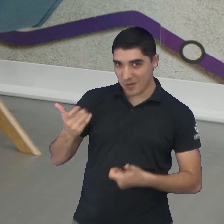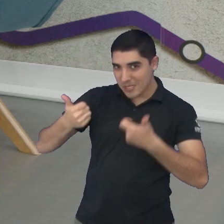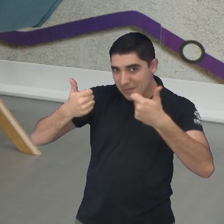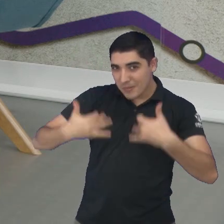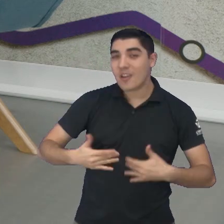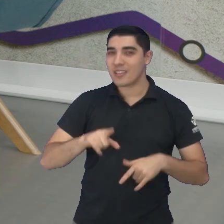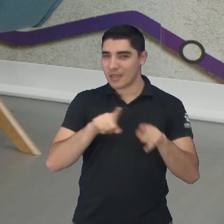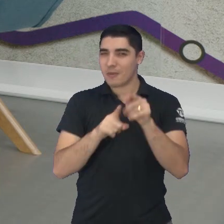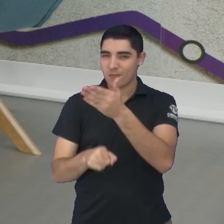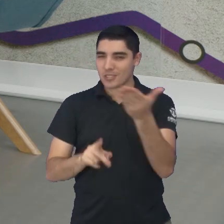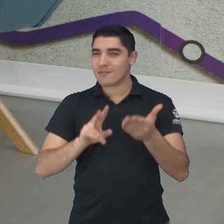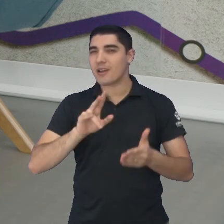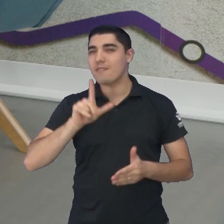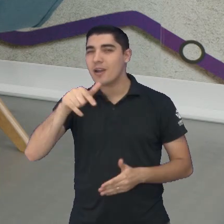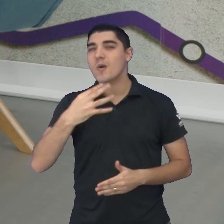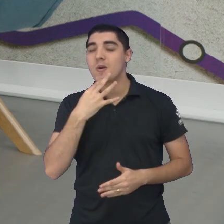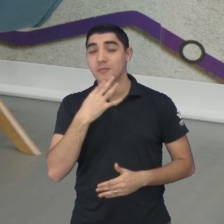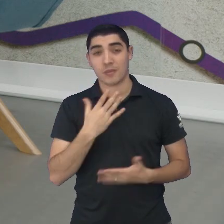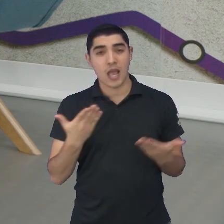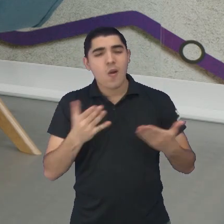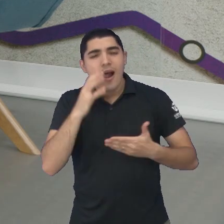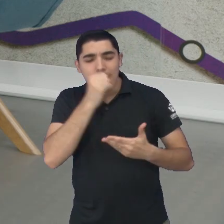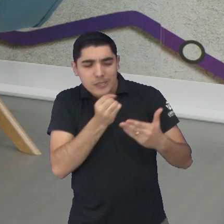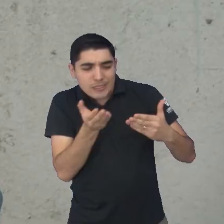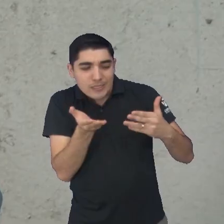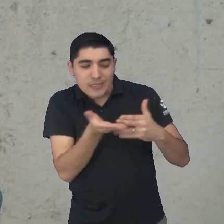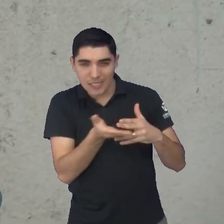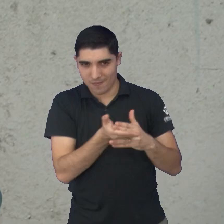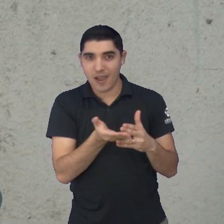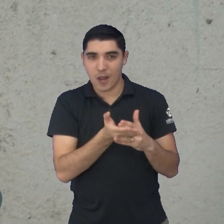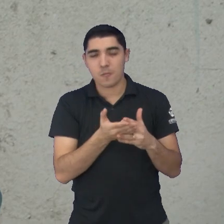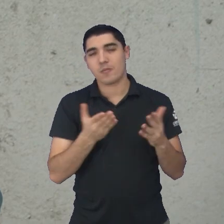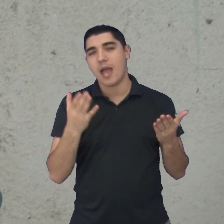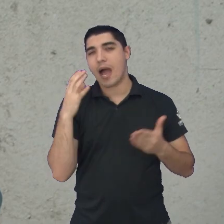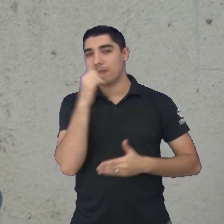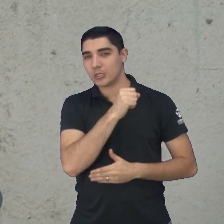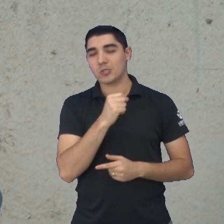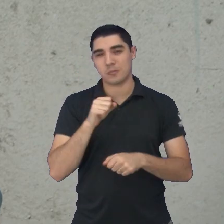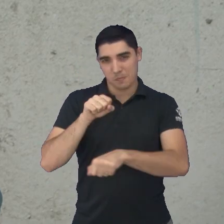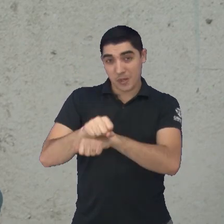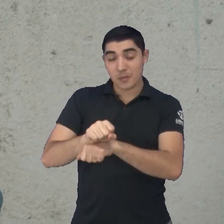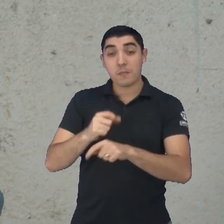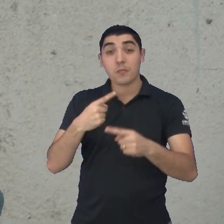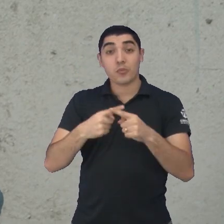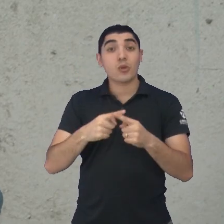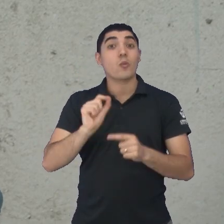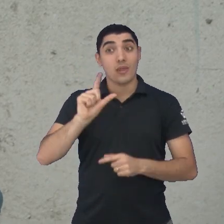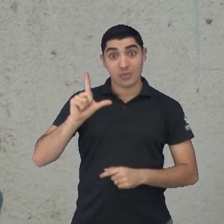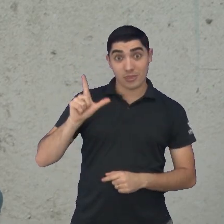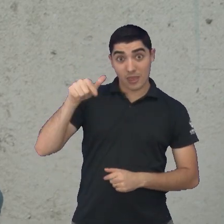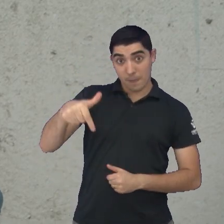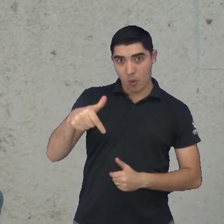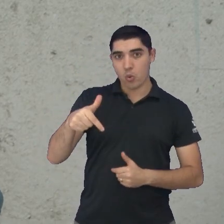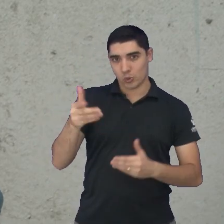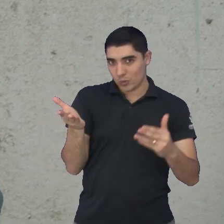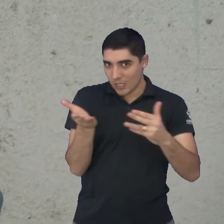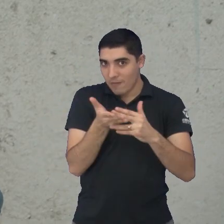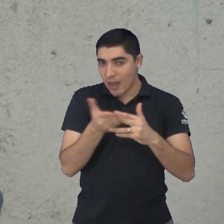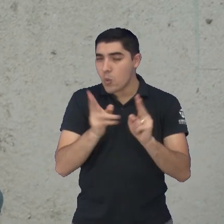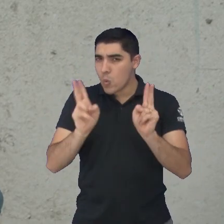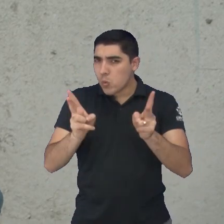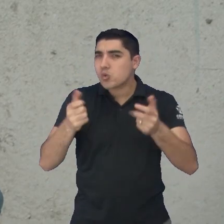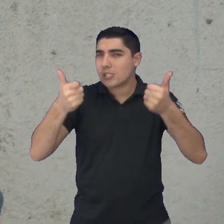ter aí em casa, viu? Márcio, a gente vai dar uma pequena pausa aqui no nosso bate-papo, viu? Mas, ó, a gente continua no próximo bloco, porque ainda